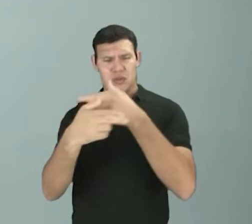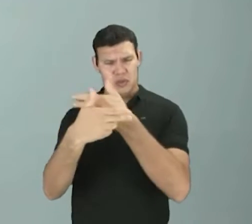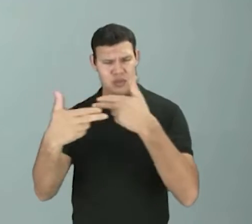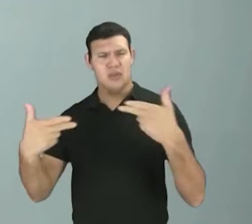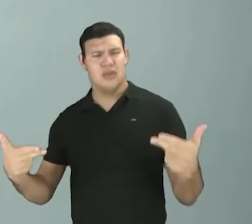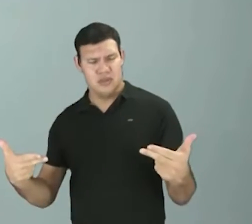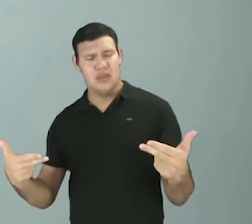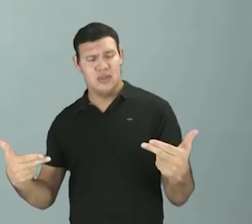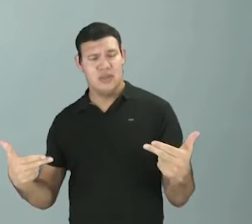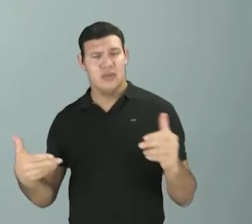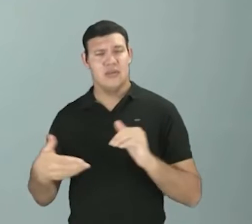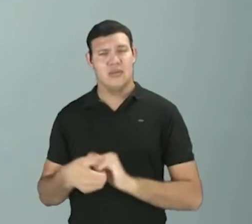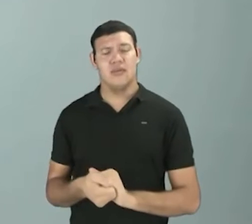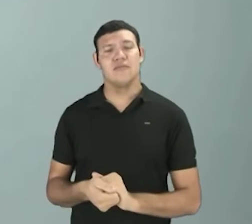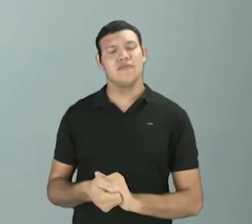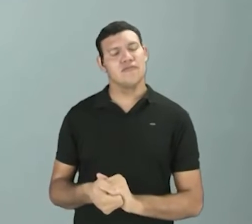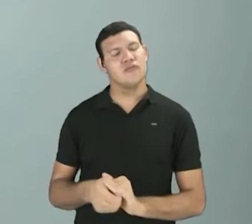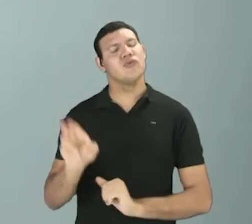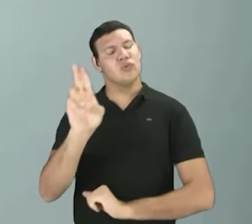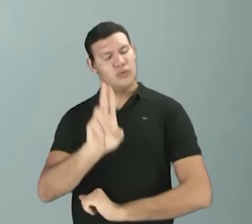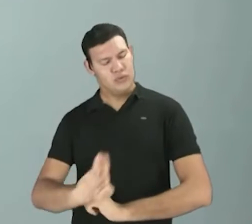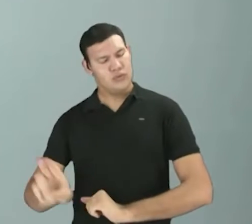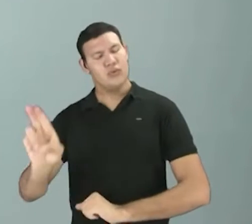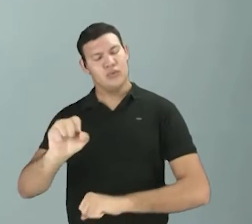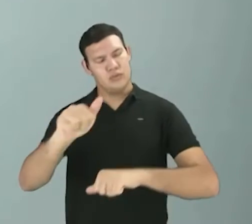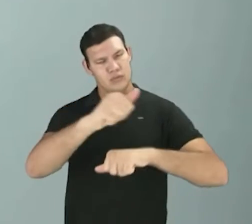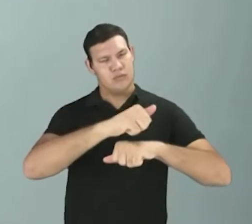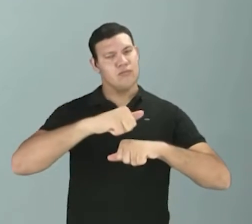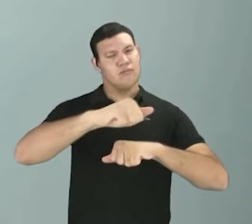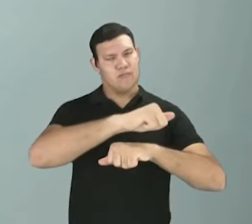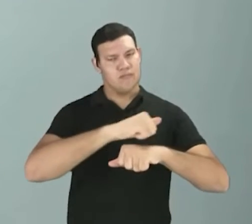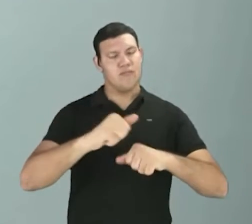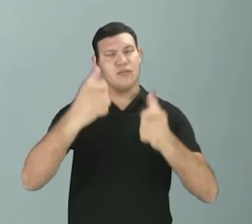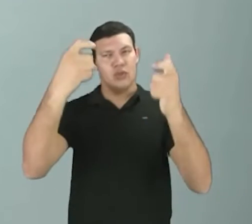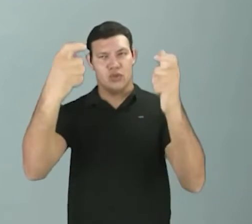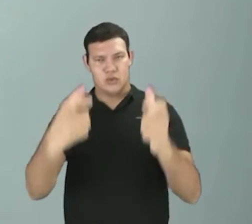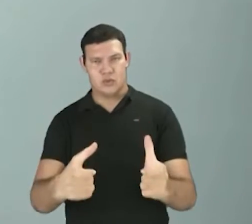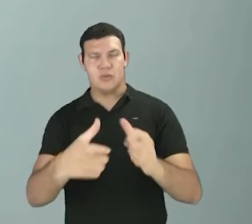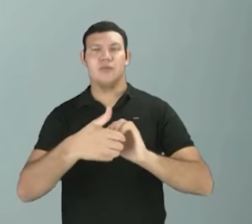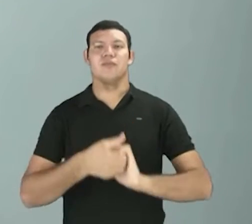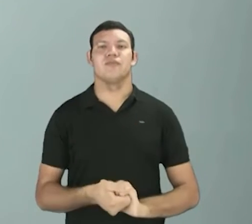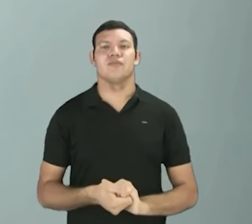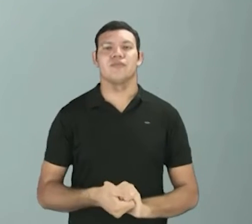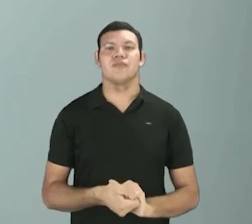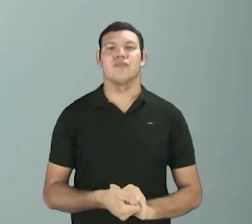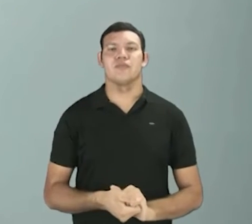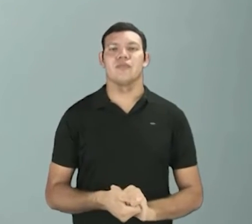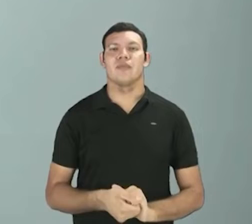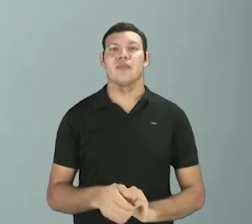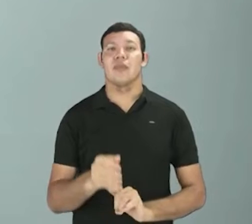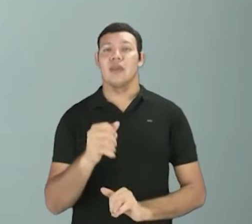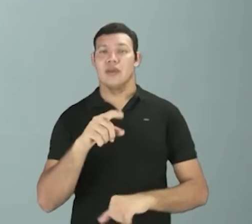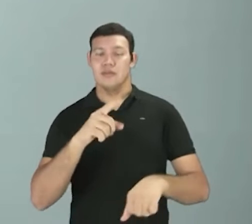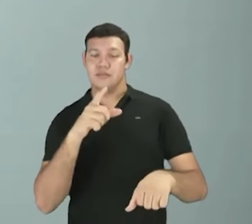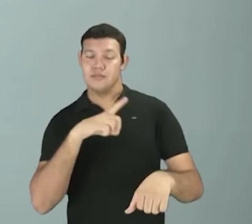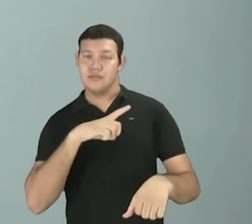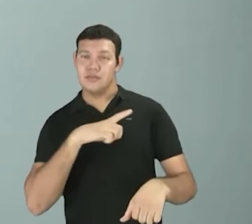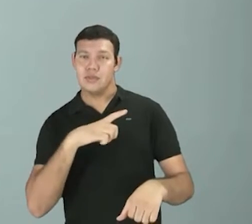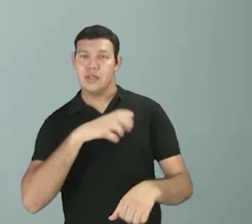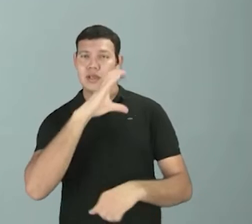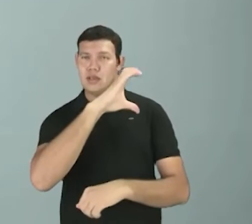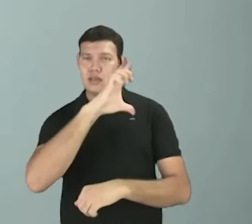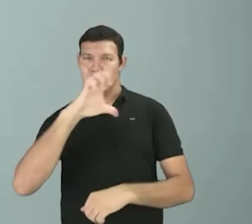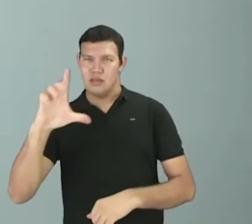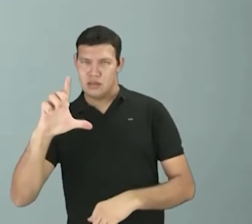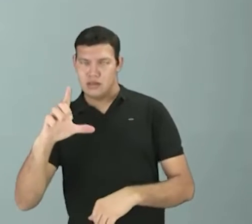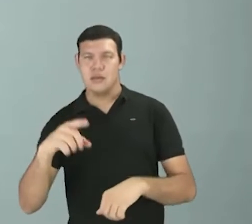onde você se encontra, você faz uso de advérbios de lugar, por exemplo. Também temos os advérbios de tempo, que eu vou